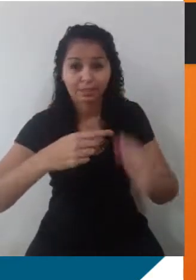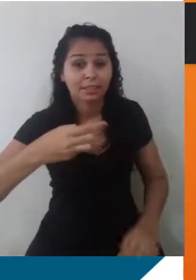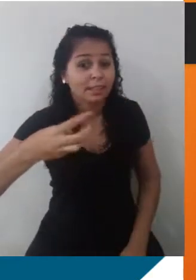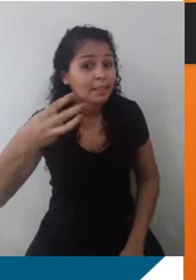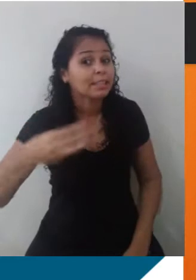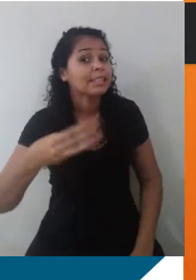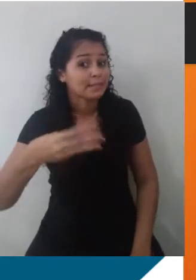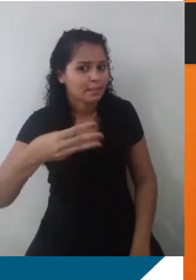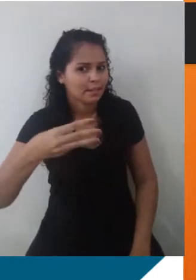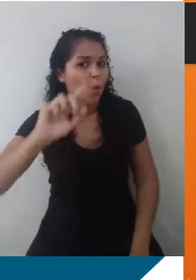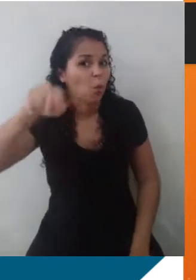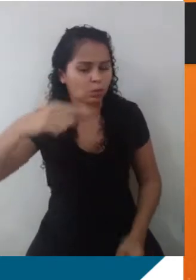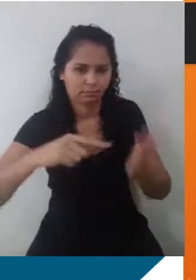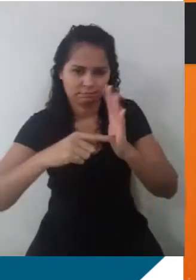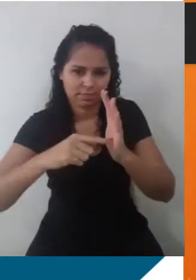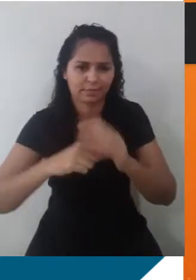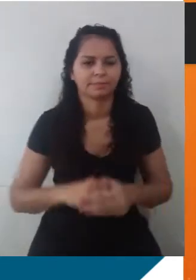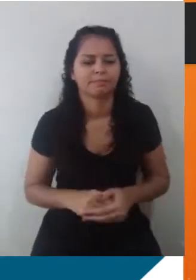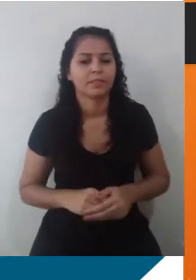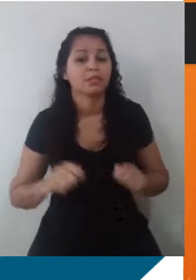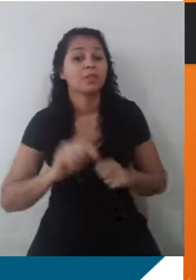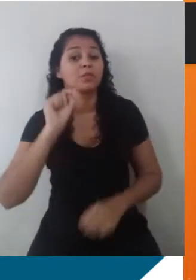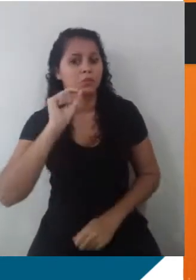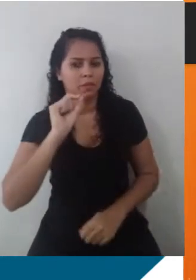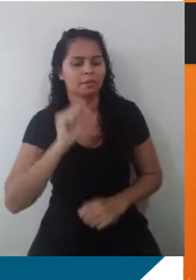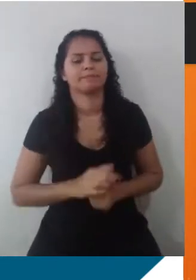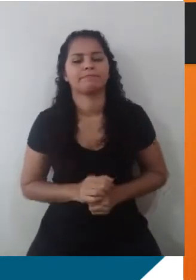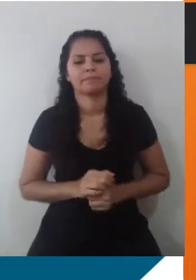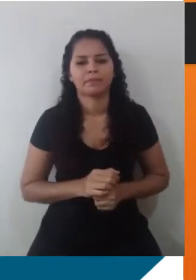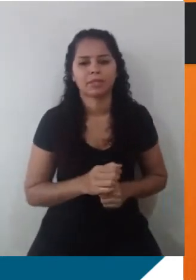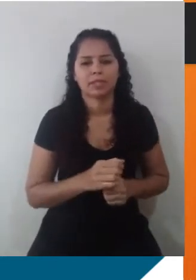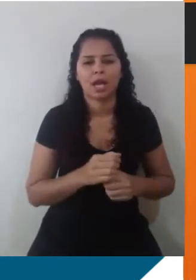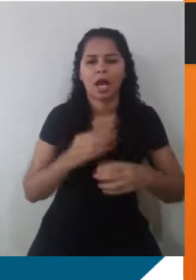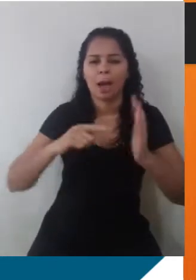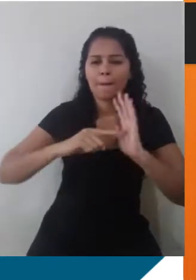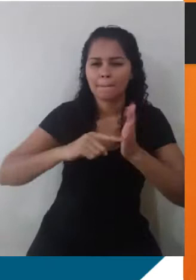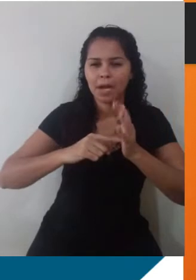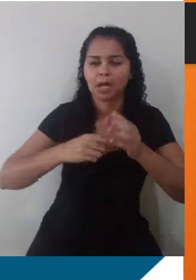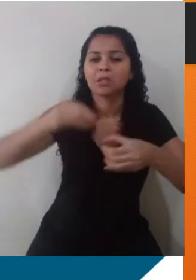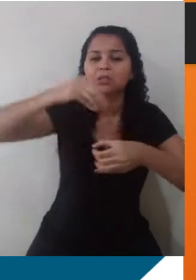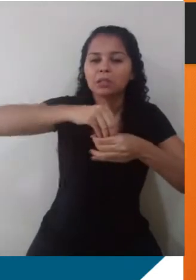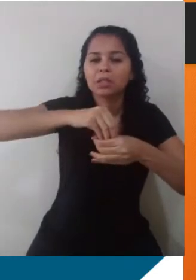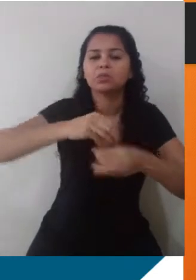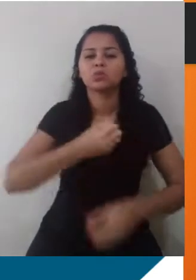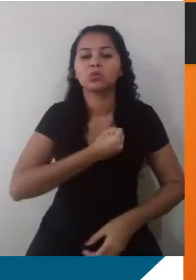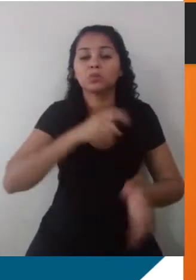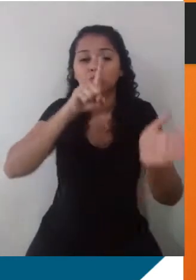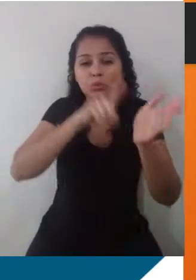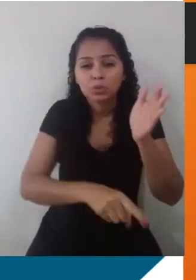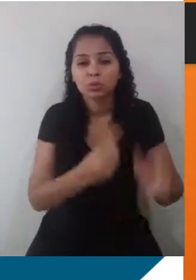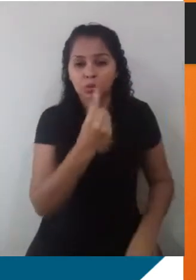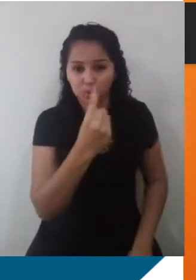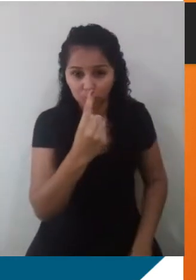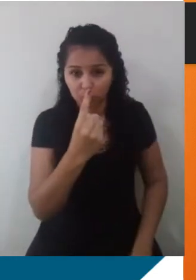transformadora que faz as seguintes operações nessa ordem. Ela recebe um número, primeiro ela subtrai 1, depois